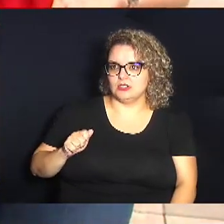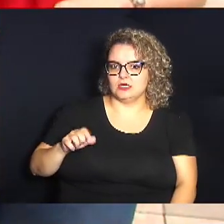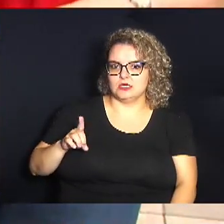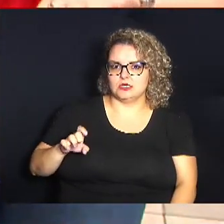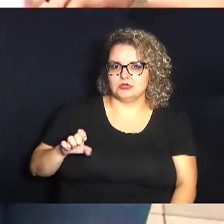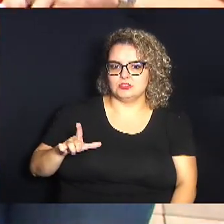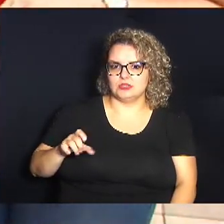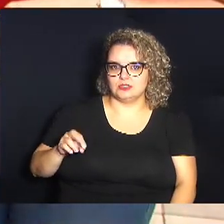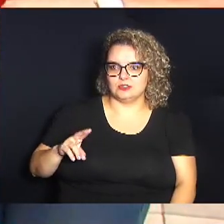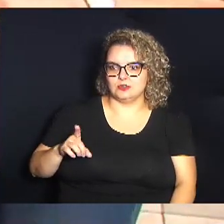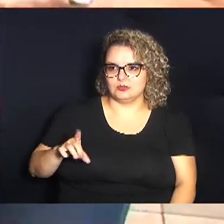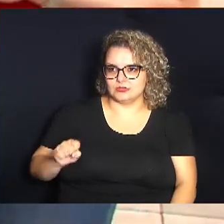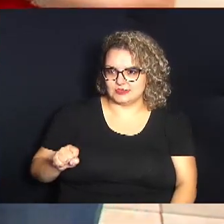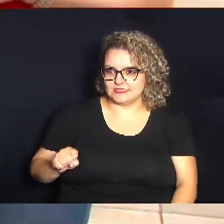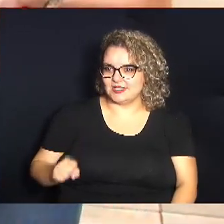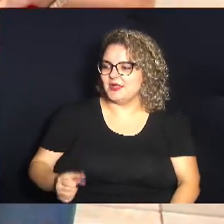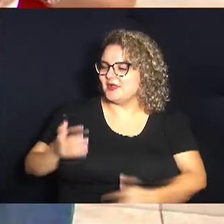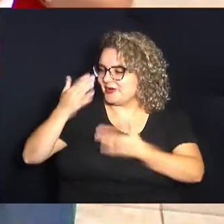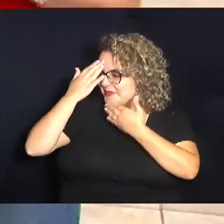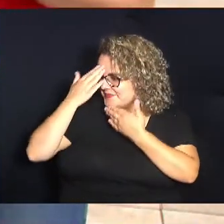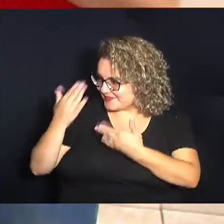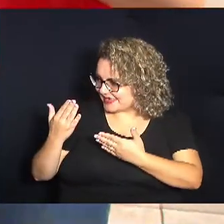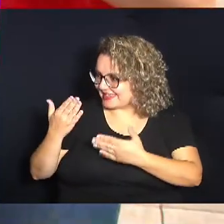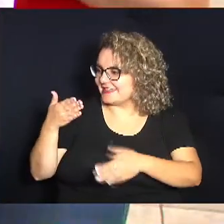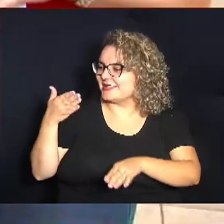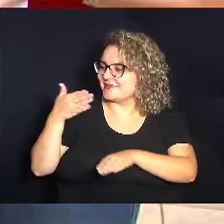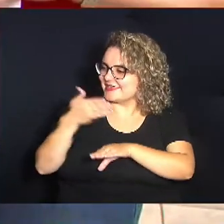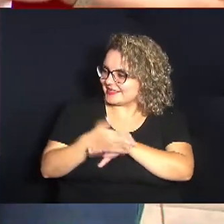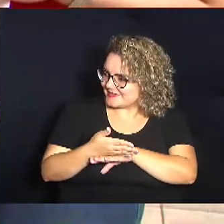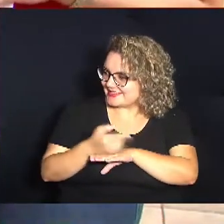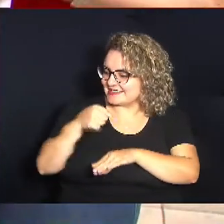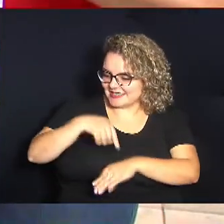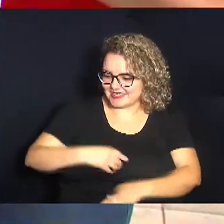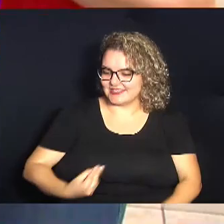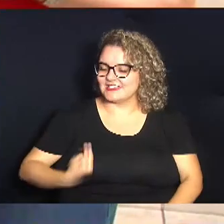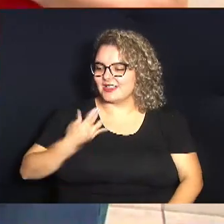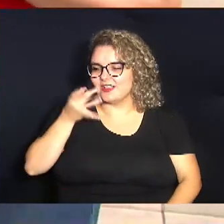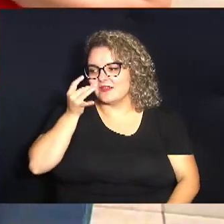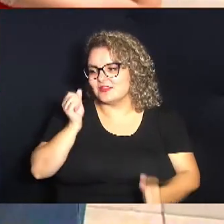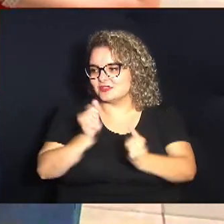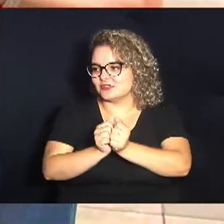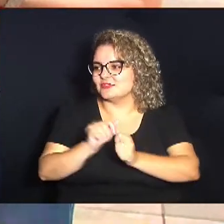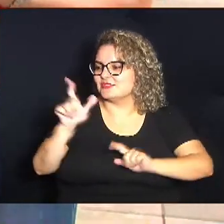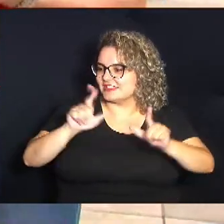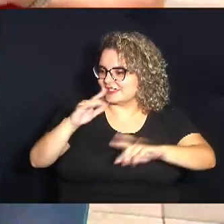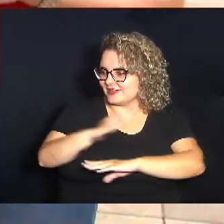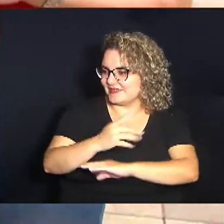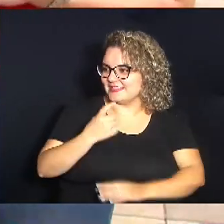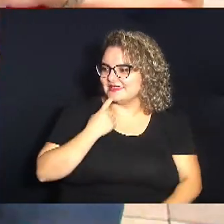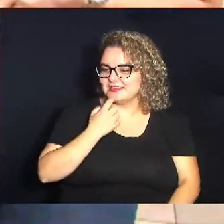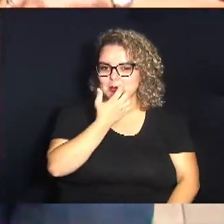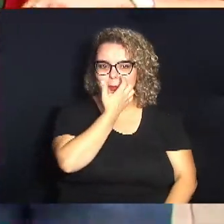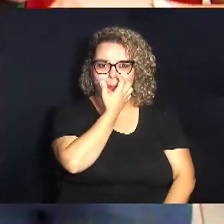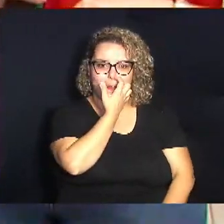Maria de Lourdes Soares. Maria, muito obrigada pela sua participação ao vivo aqui conosco na TV Câmara Campinas.